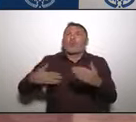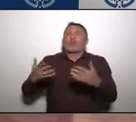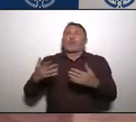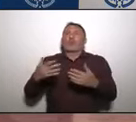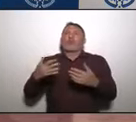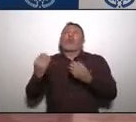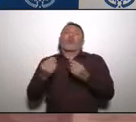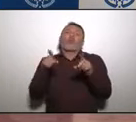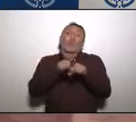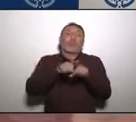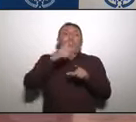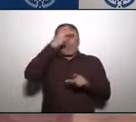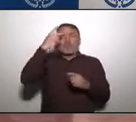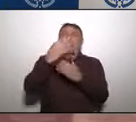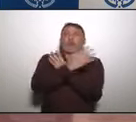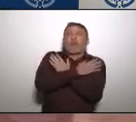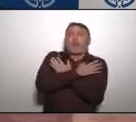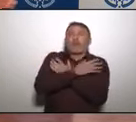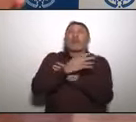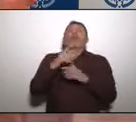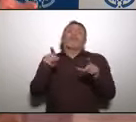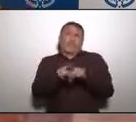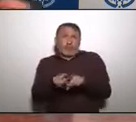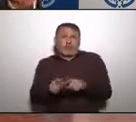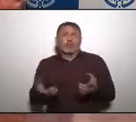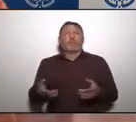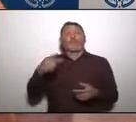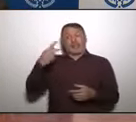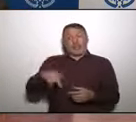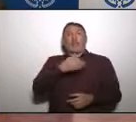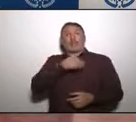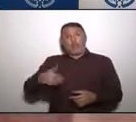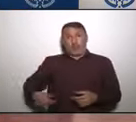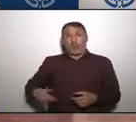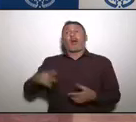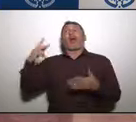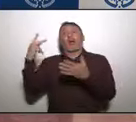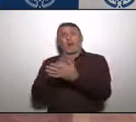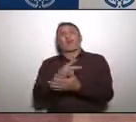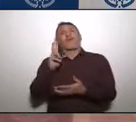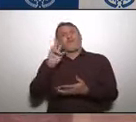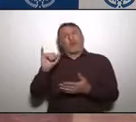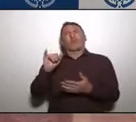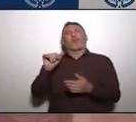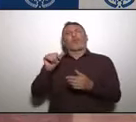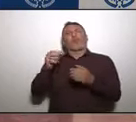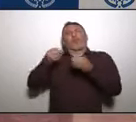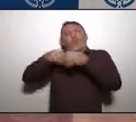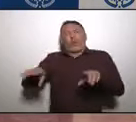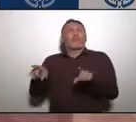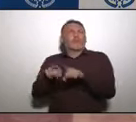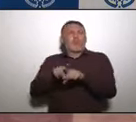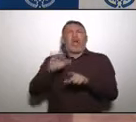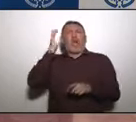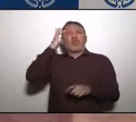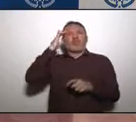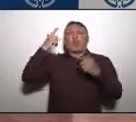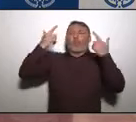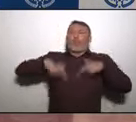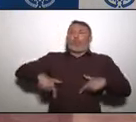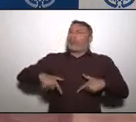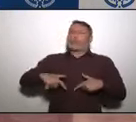perdeu o emprego, quem está perdendo o emprego, a administração pública também terá que dar a sua contribuição, não tem nenhuma dúvida disso, o Poder